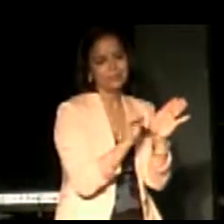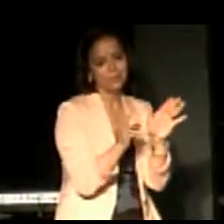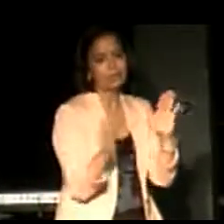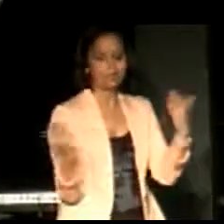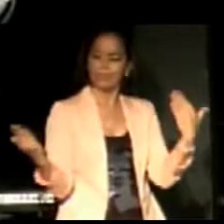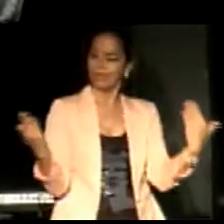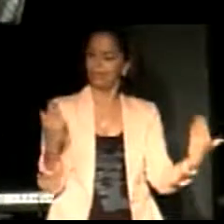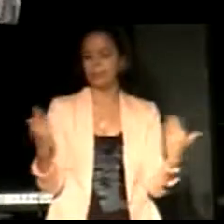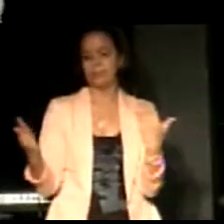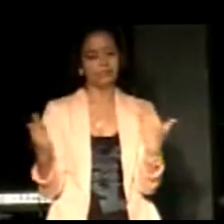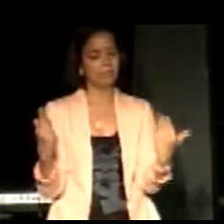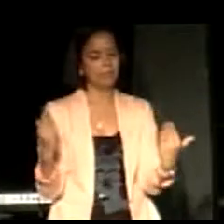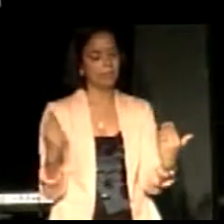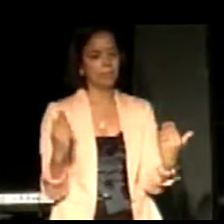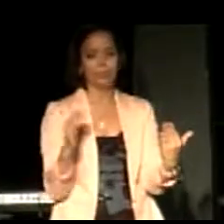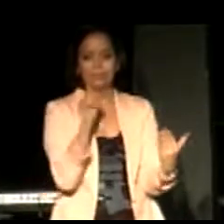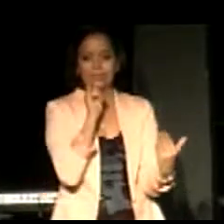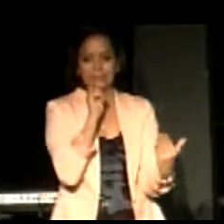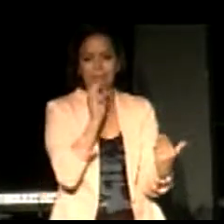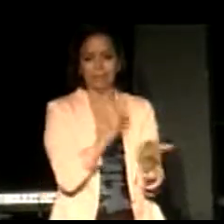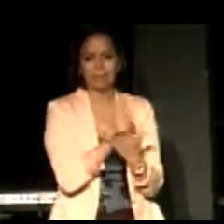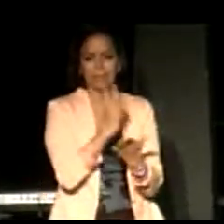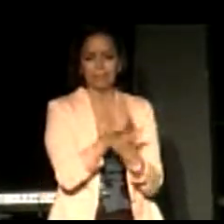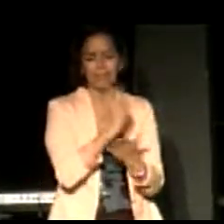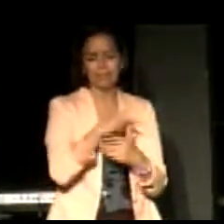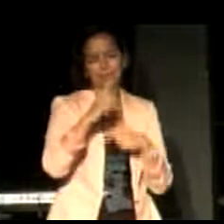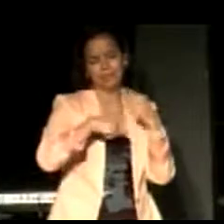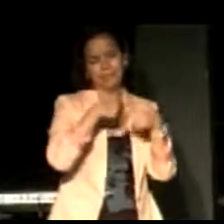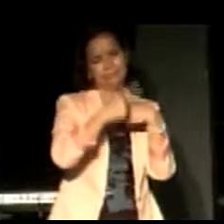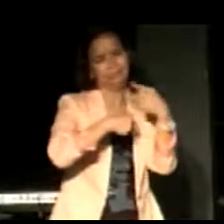que, mesmo depois de